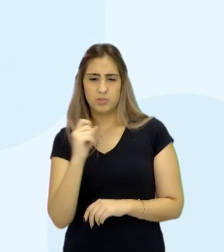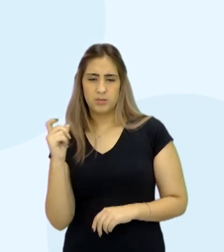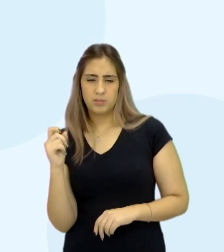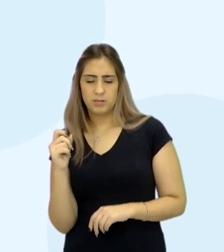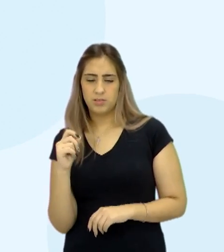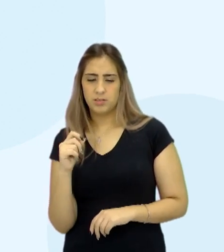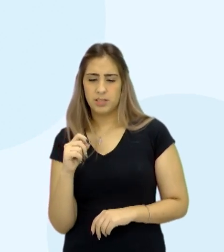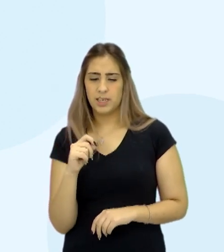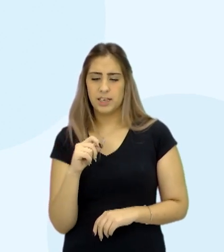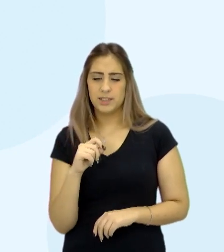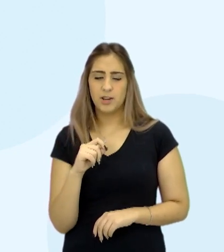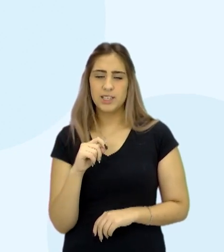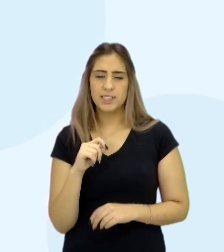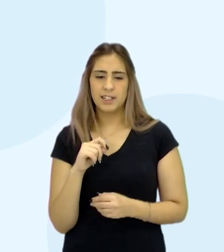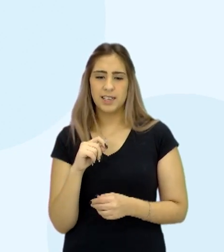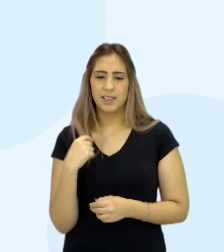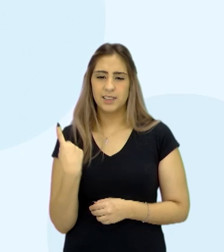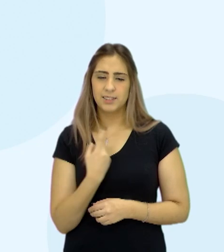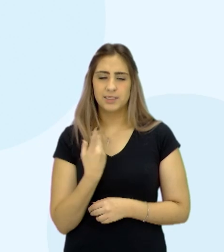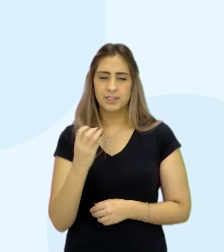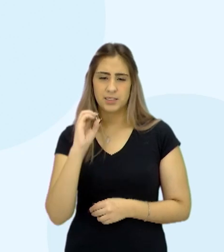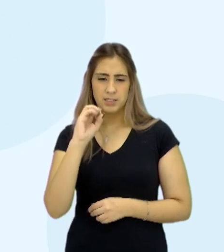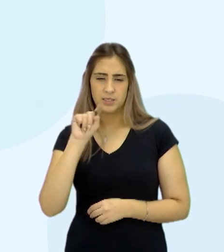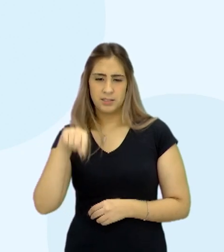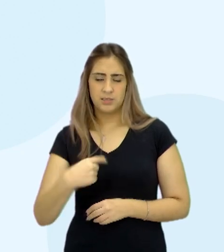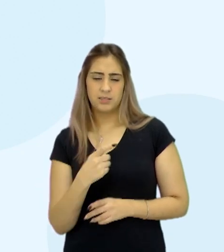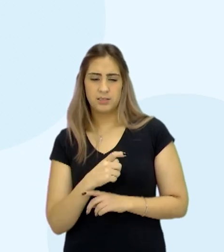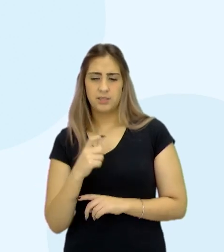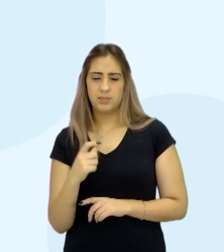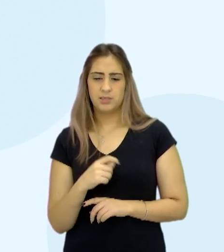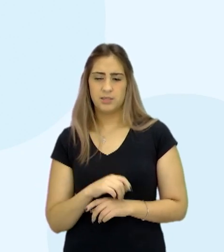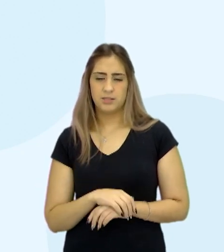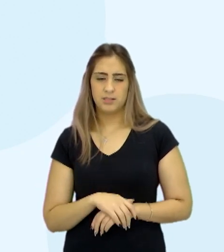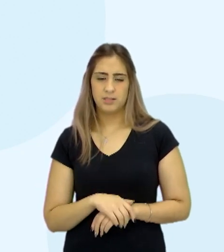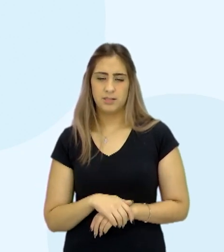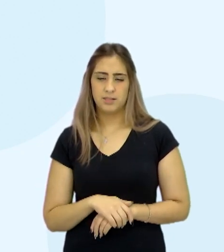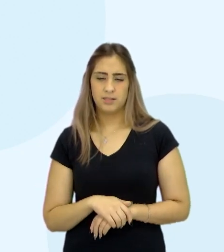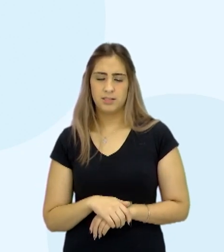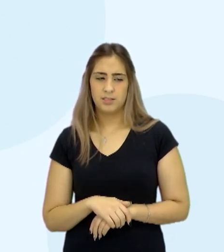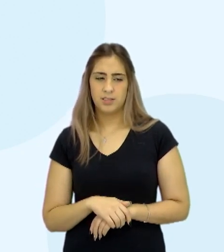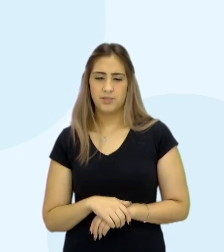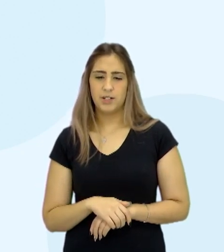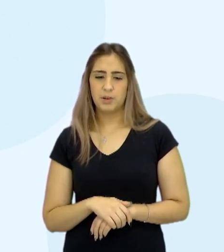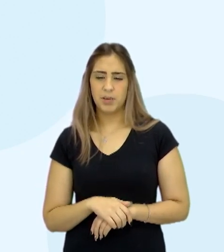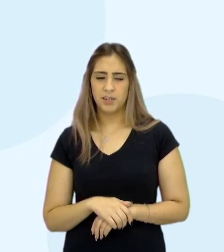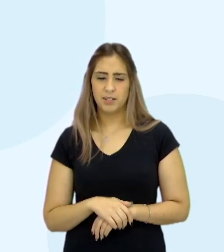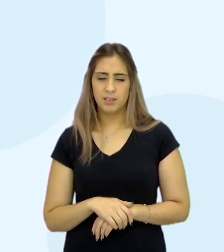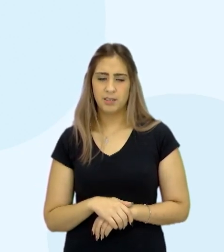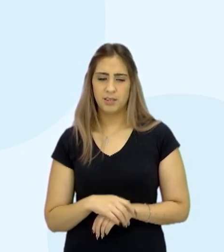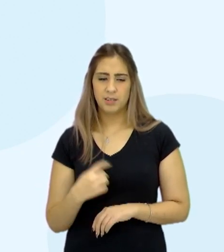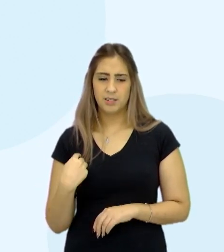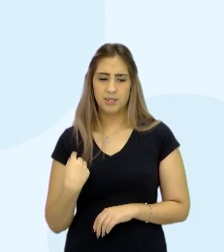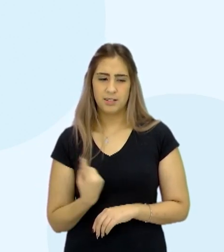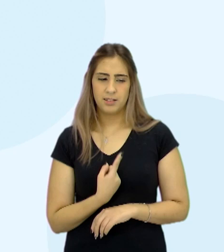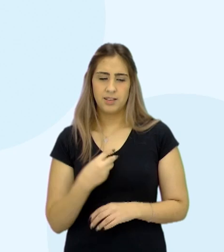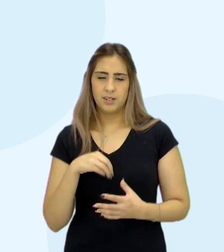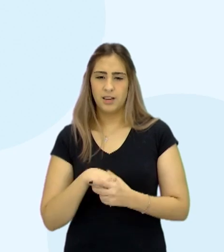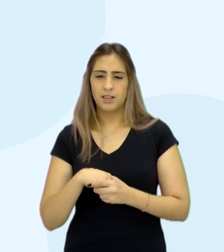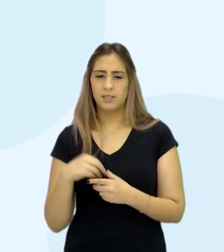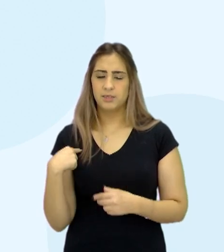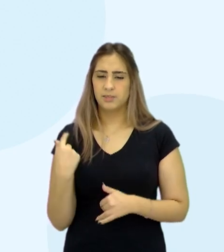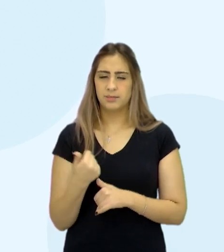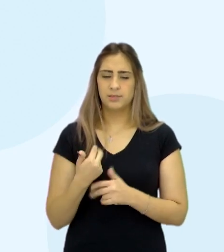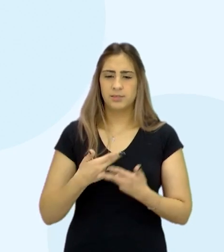cabe no 10, a gente põe 0, acrescenta mais um zerinho. Agora, o 100 cabe uma vez lá no 100, certo? Então,